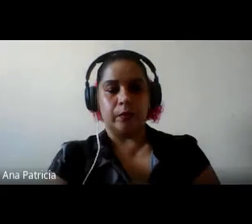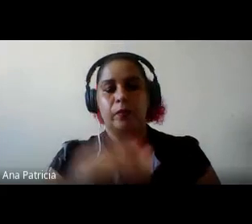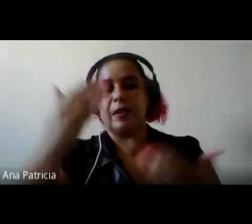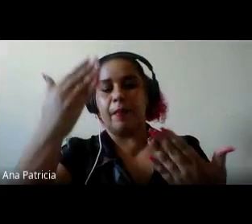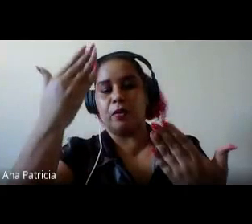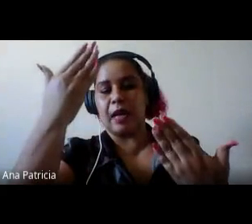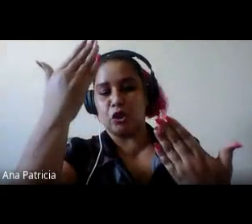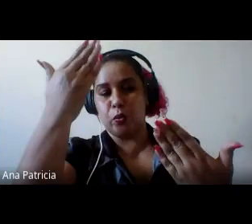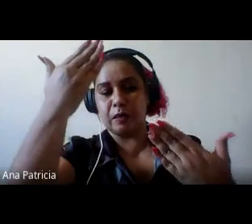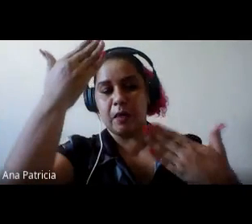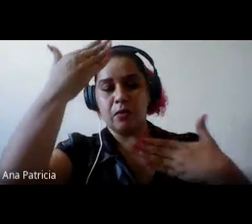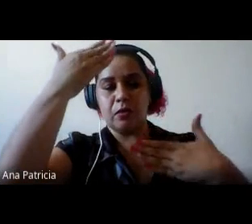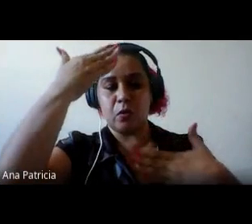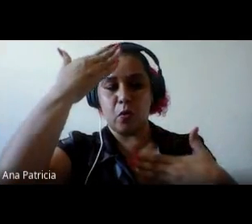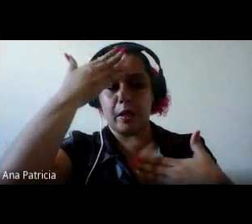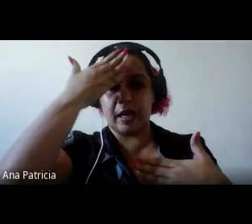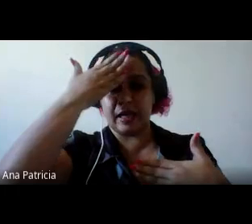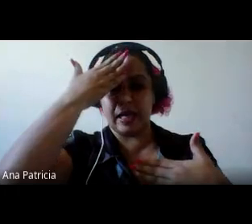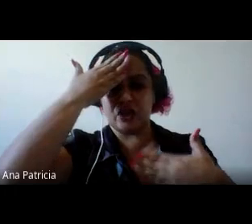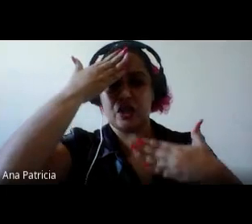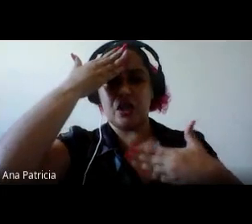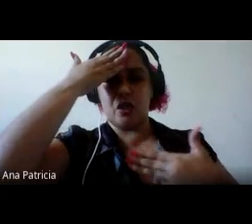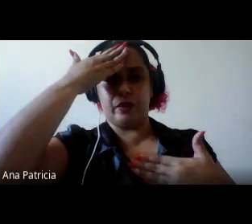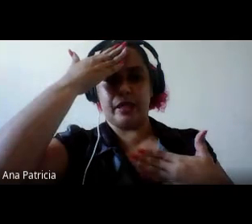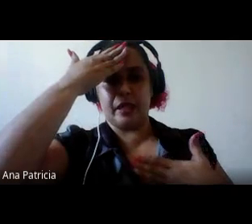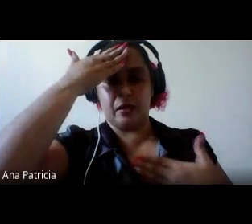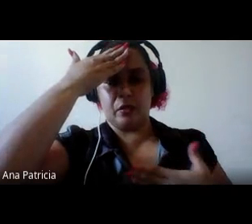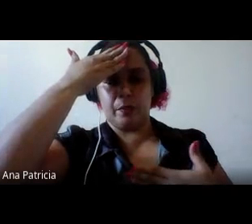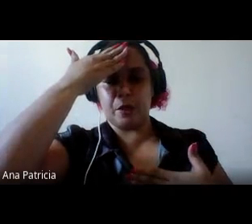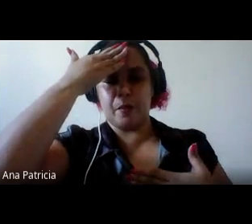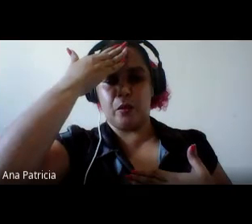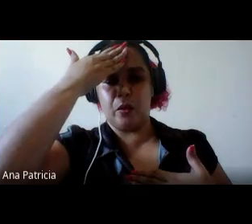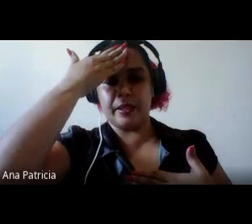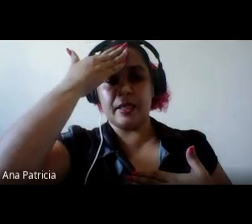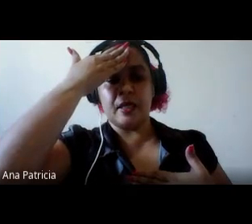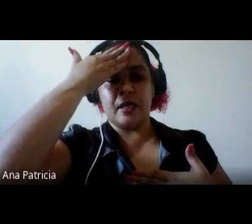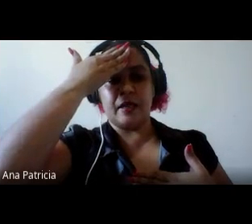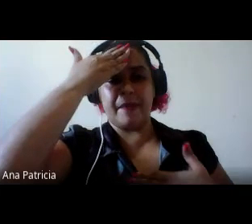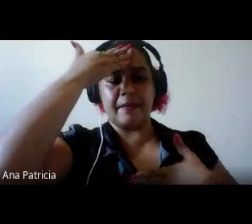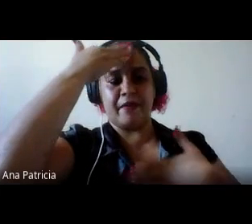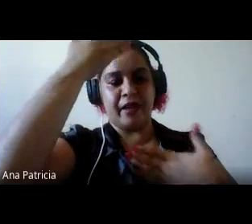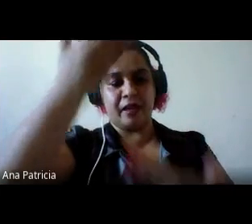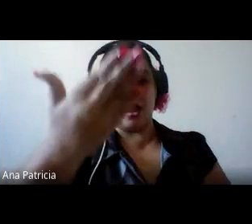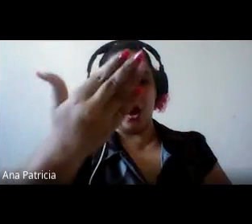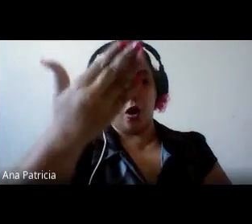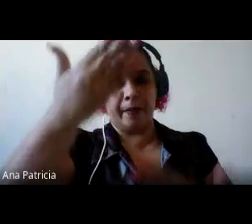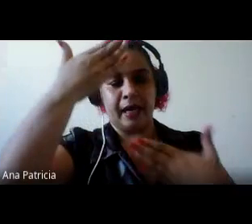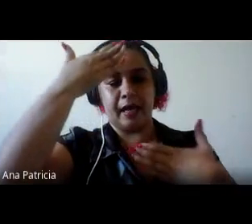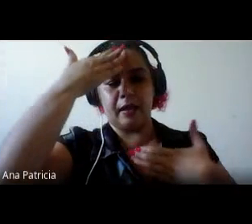Obrigado. Você pode usar as duas mãos, uma na testa e outra aqui próximo ao tórax, e passa para